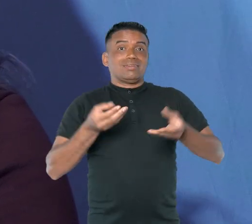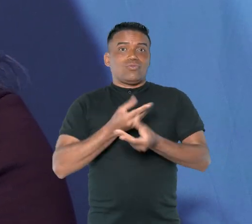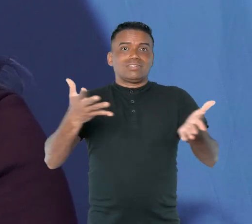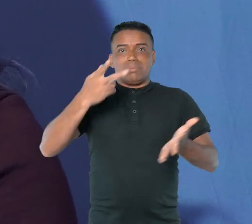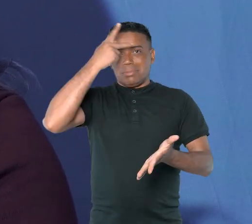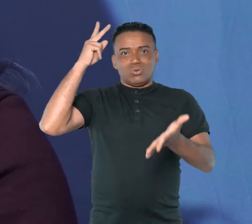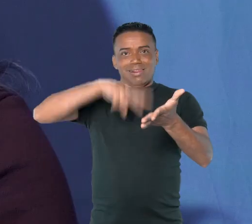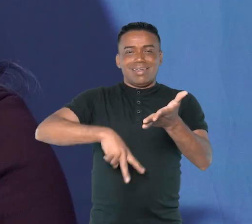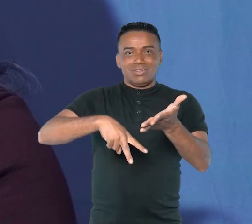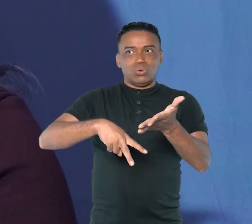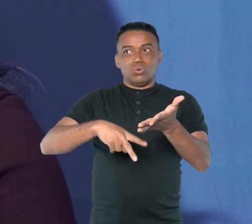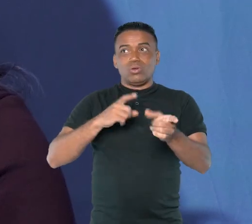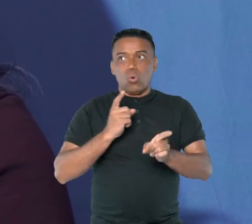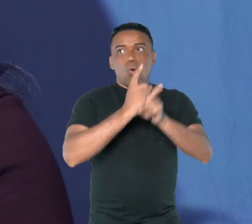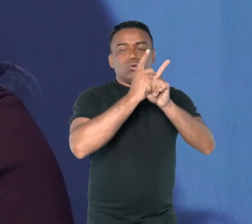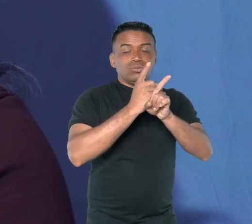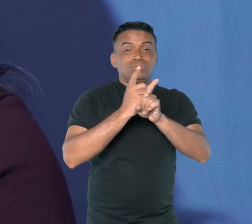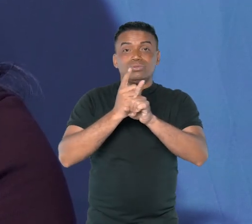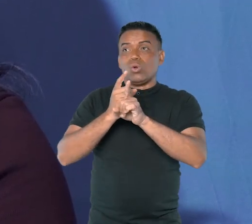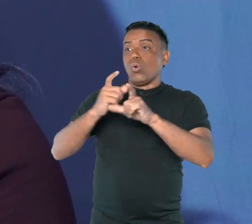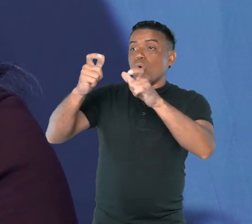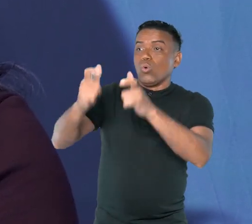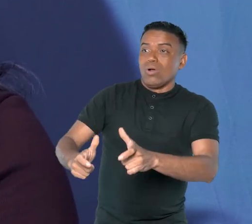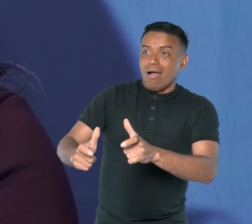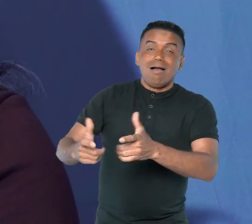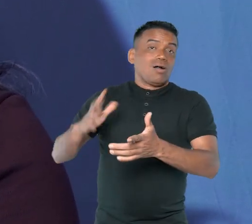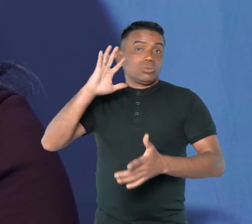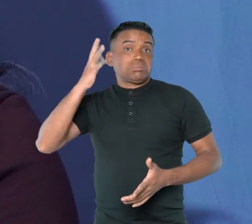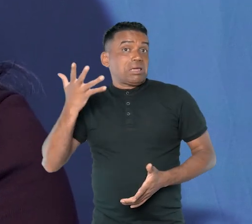algumas cenas que talvez ele não estivesse esperando necessariamente ali. Né?